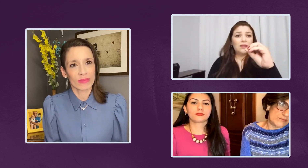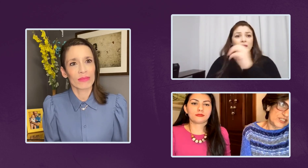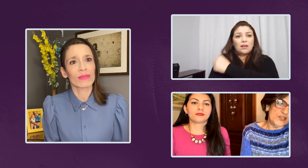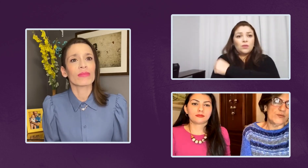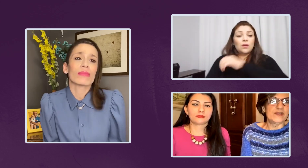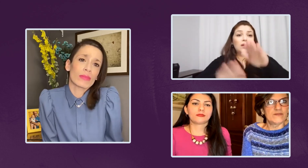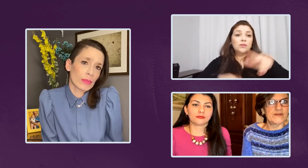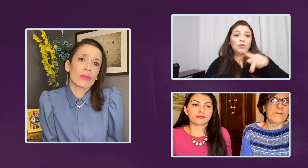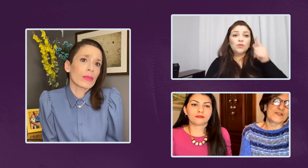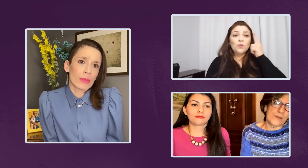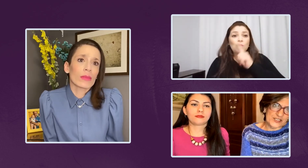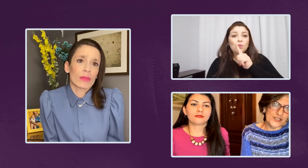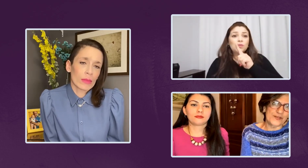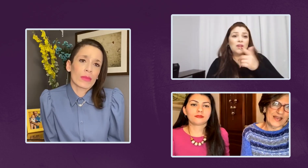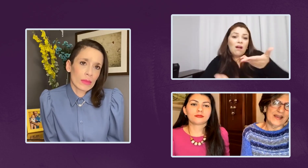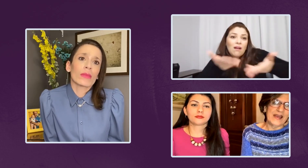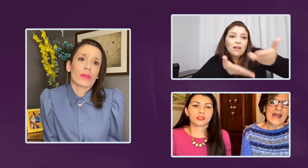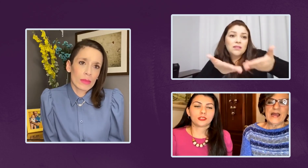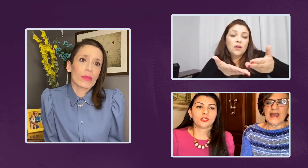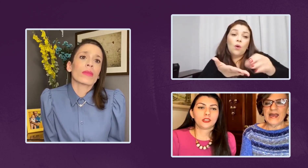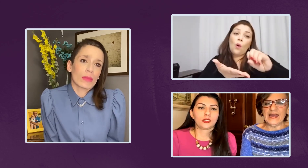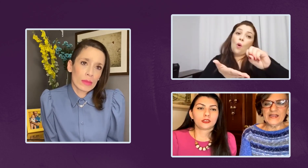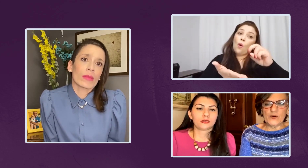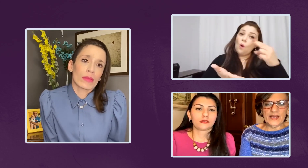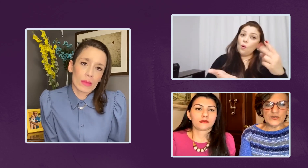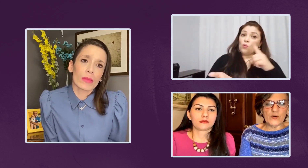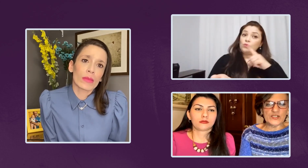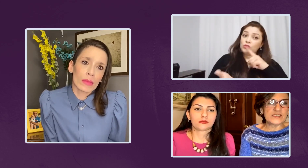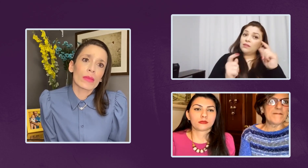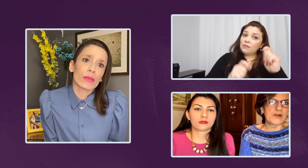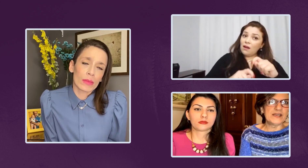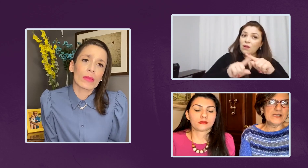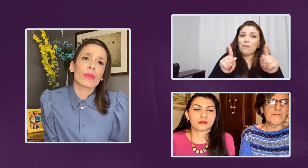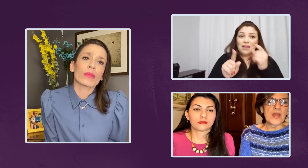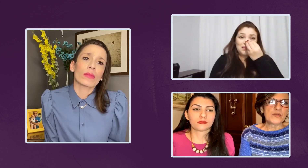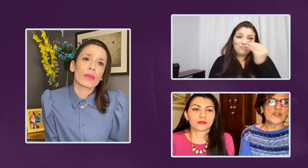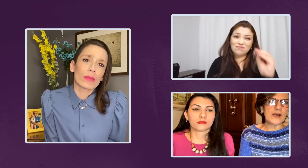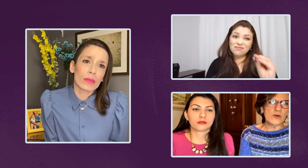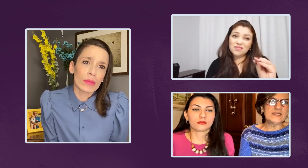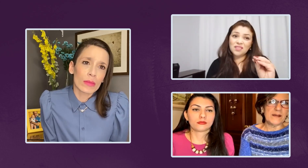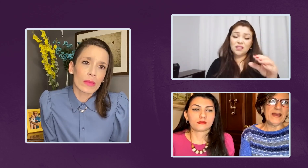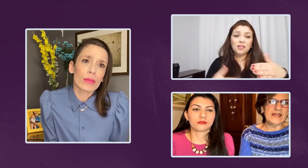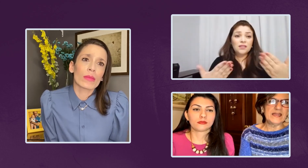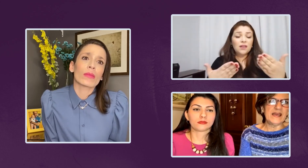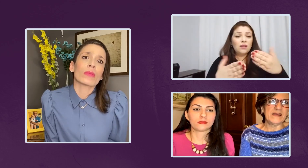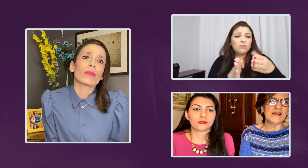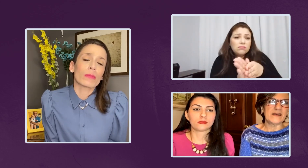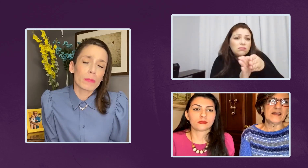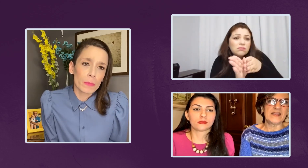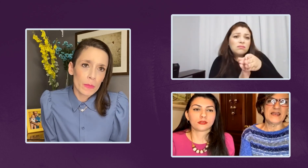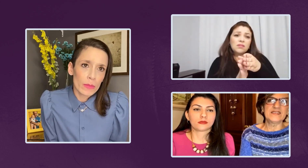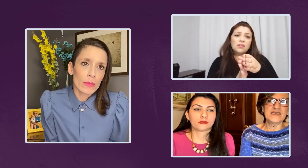ou tinham e passou batido, né? Então, isso eu acho assim, importante para os educadores saberem,